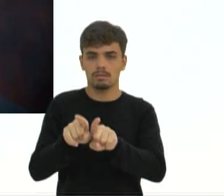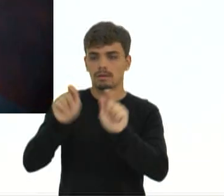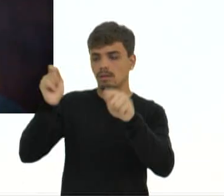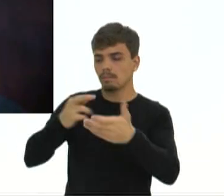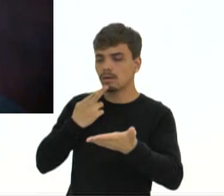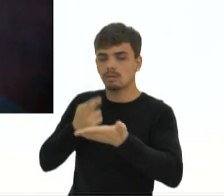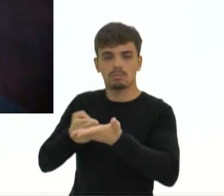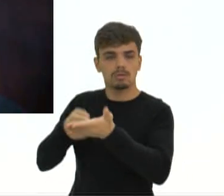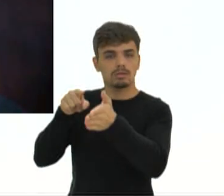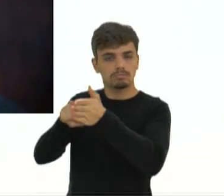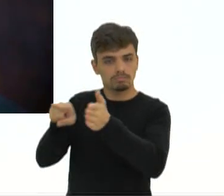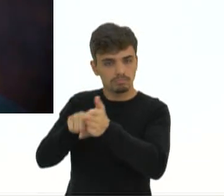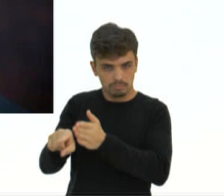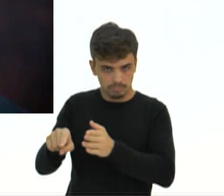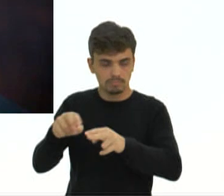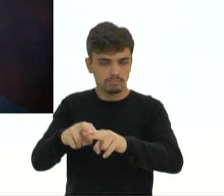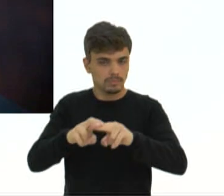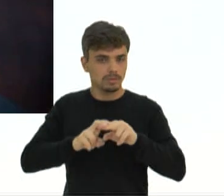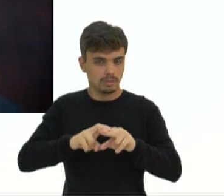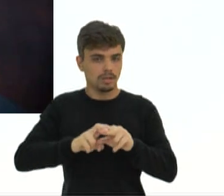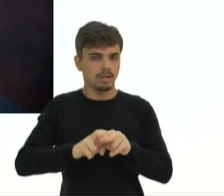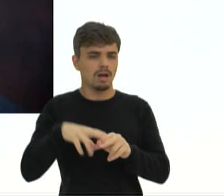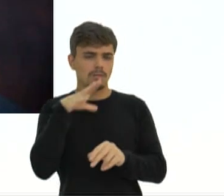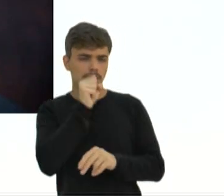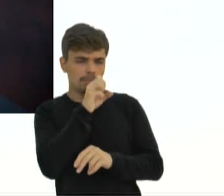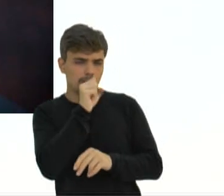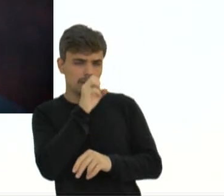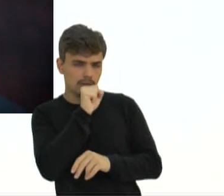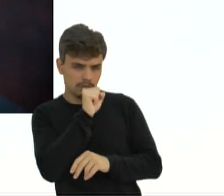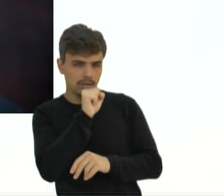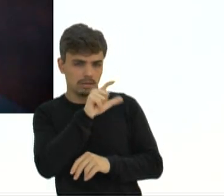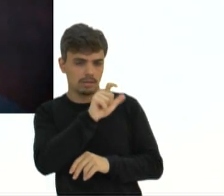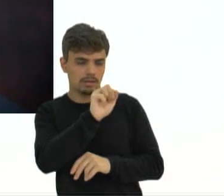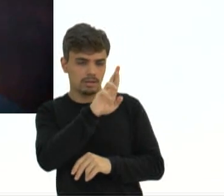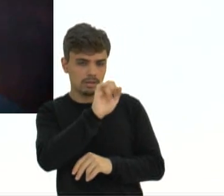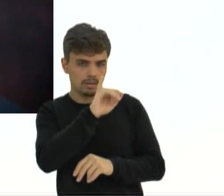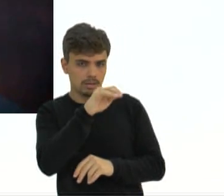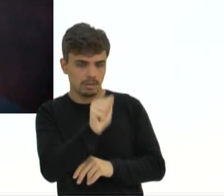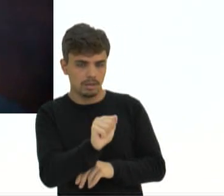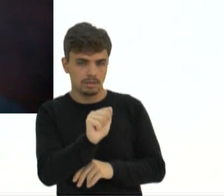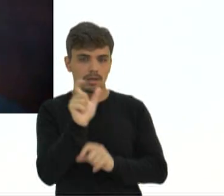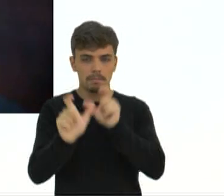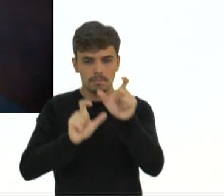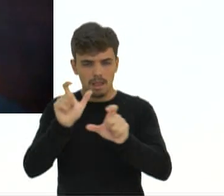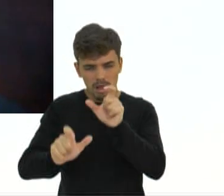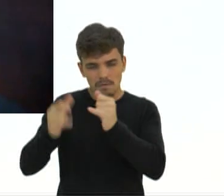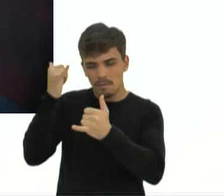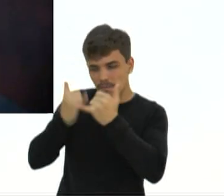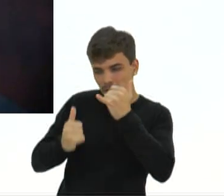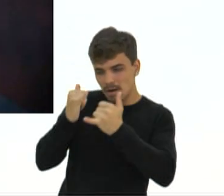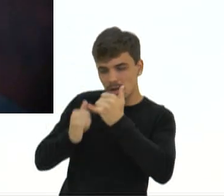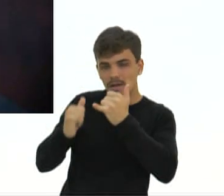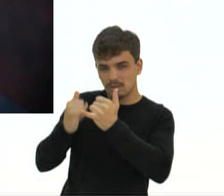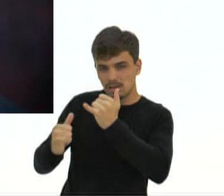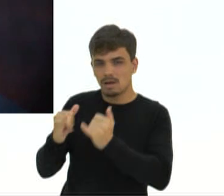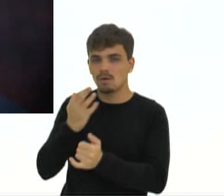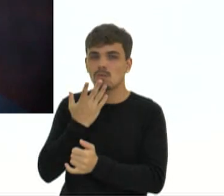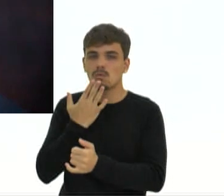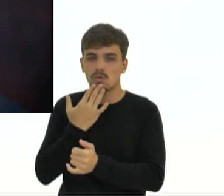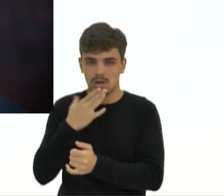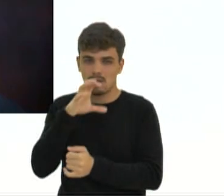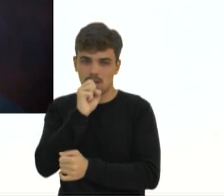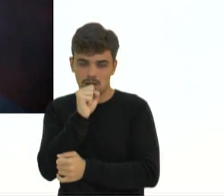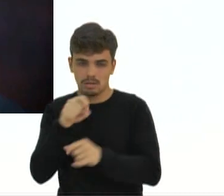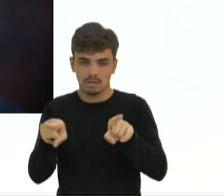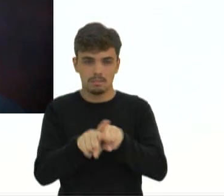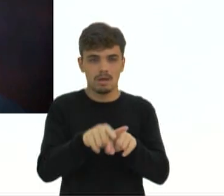responder as questões. Então, o laranja, que em espanhol a palavra mesmo parece com a cor laranja, né,